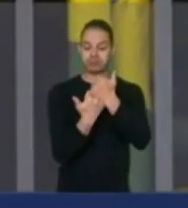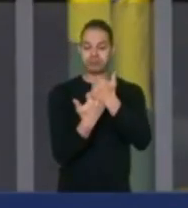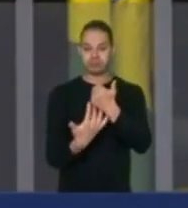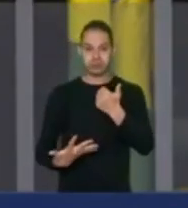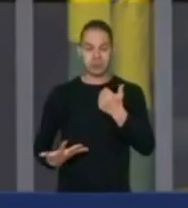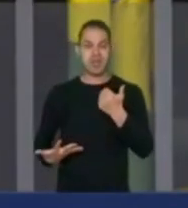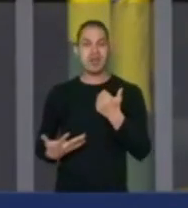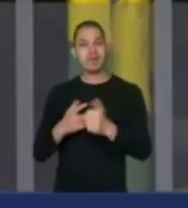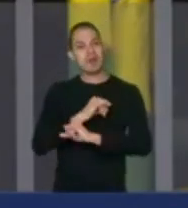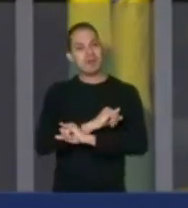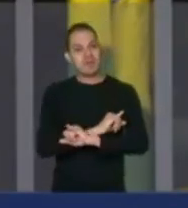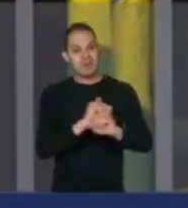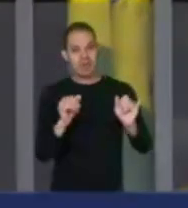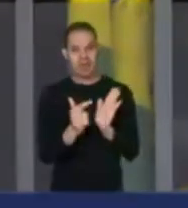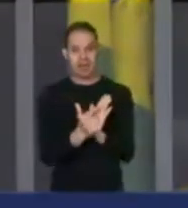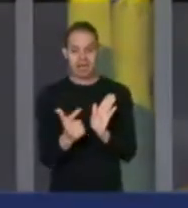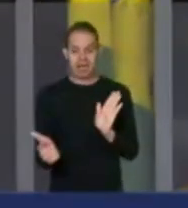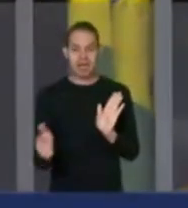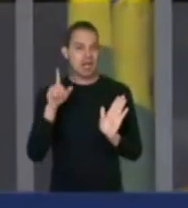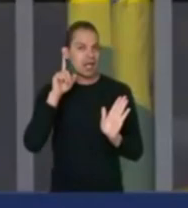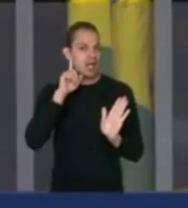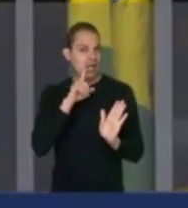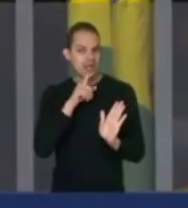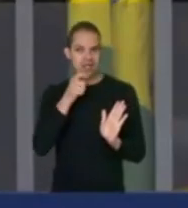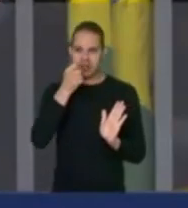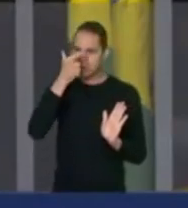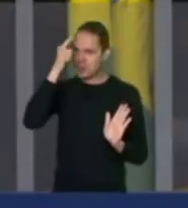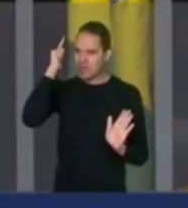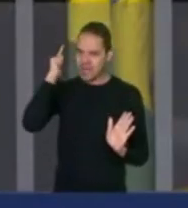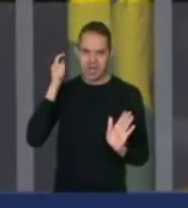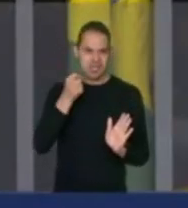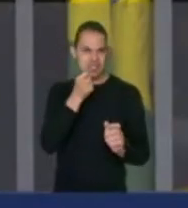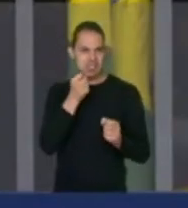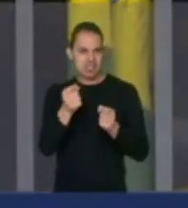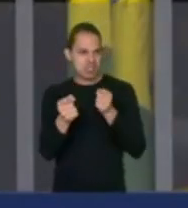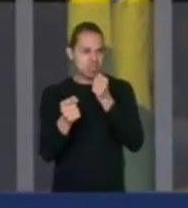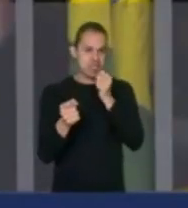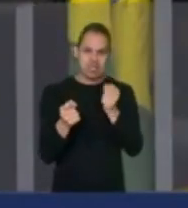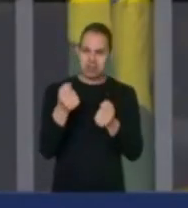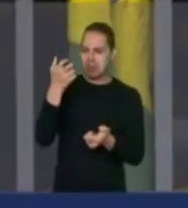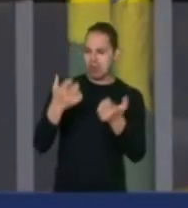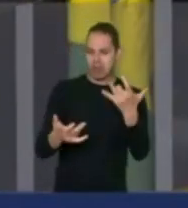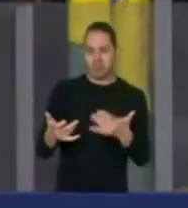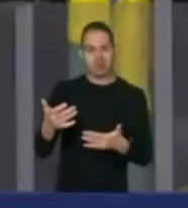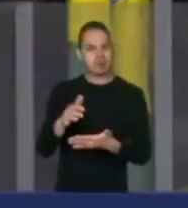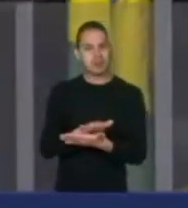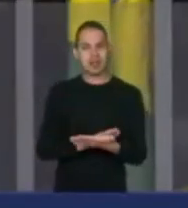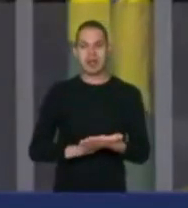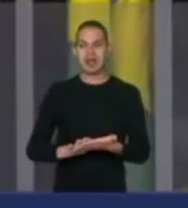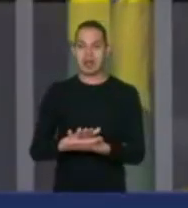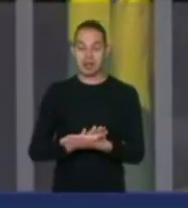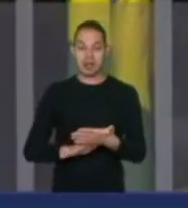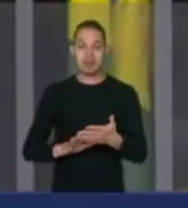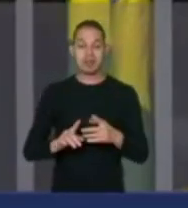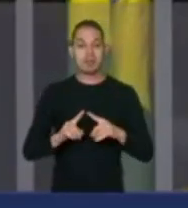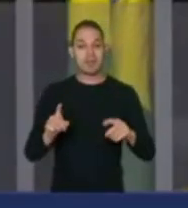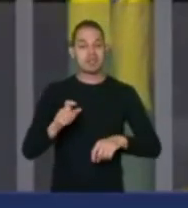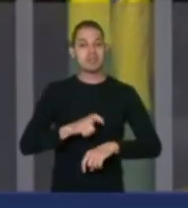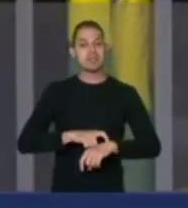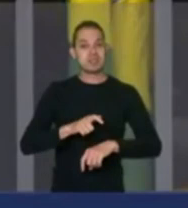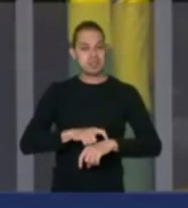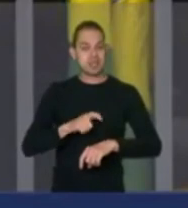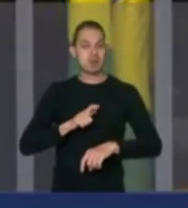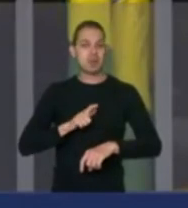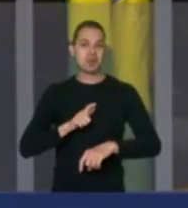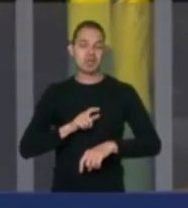uma porta-voz, para dizer para o New York Times que o ministro Alexandre de Moraes não ia dar nenhuma declaração, mas para outras declarações eles têm tempo. Diz